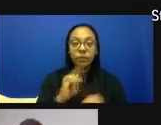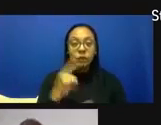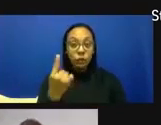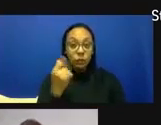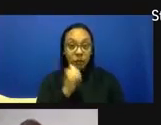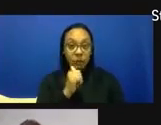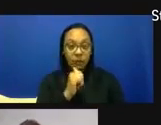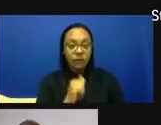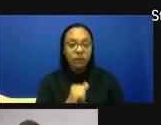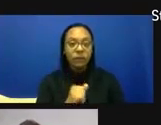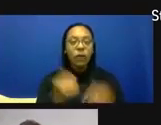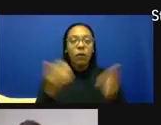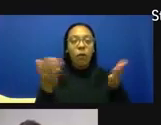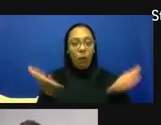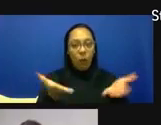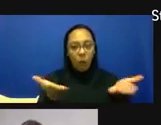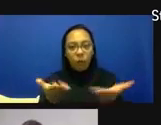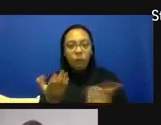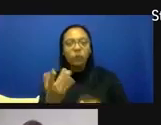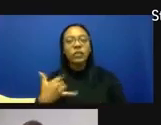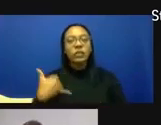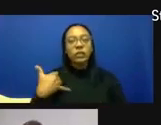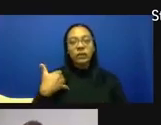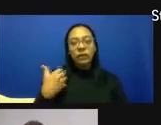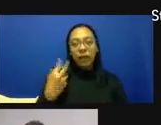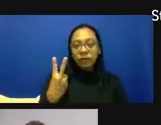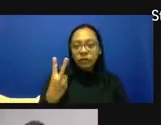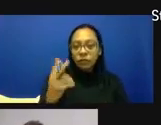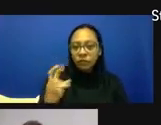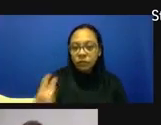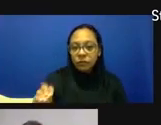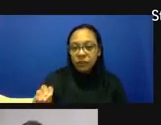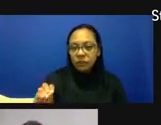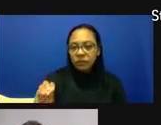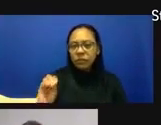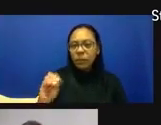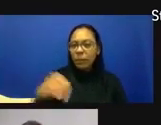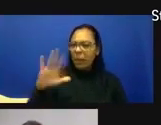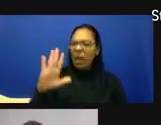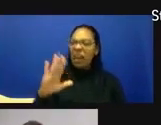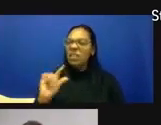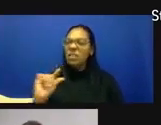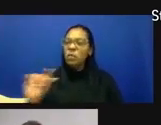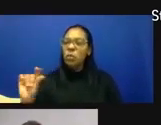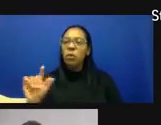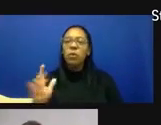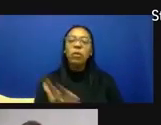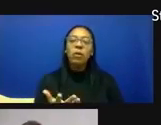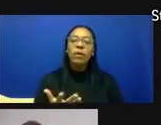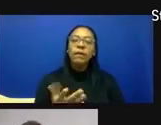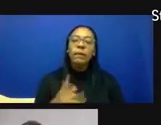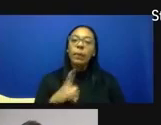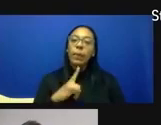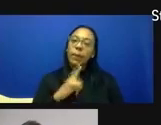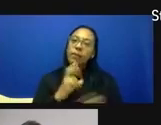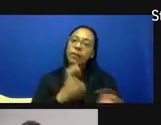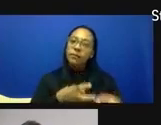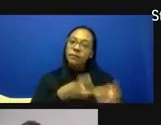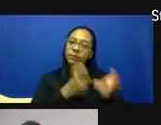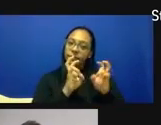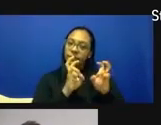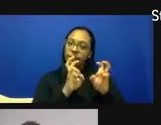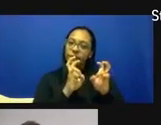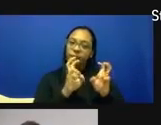sobre hoje, com 20 anos, com 20, um pouco mais de 20 anos, ter percebido que os